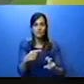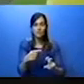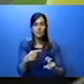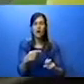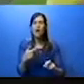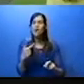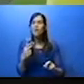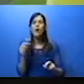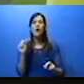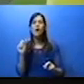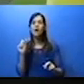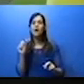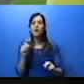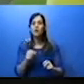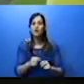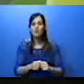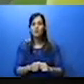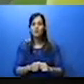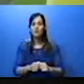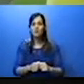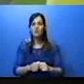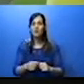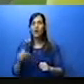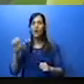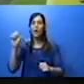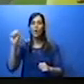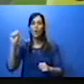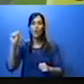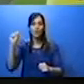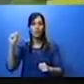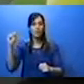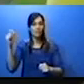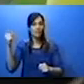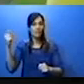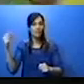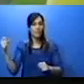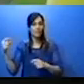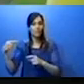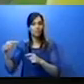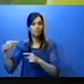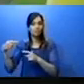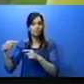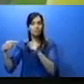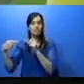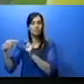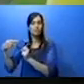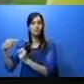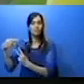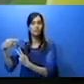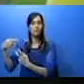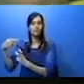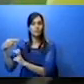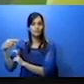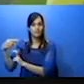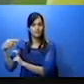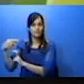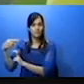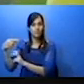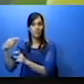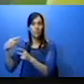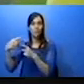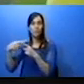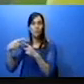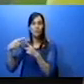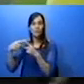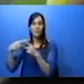ao quadrado. 9 vezes 9, 81. 5 vezes 5, 25. Lembra que a potência vai para